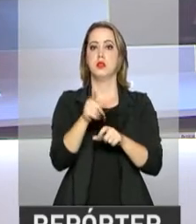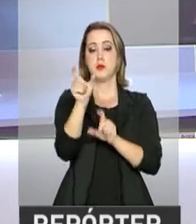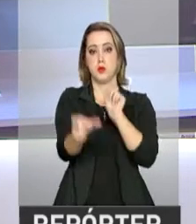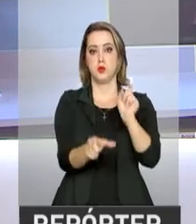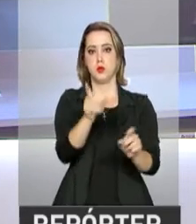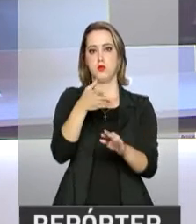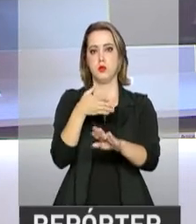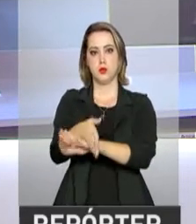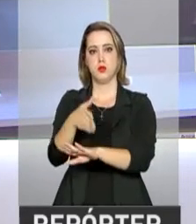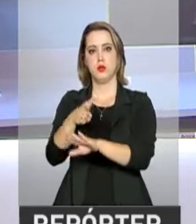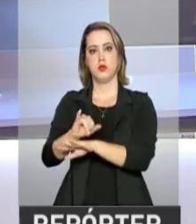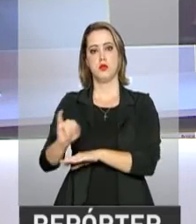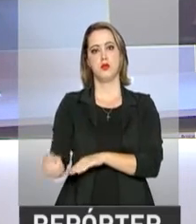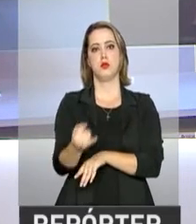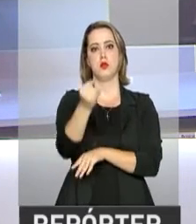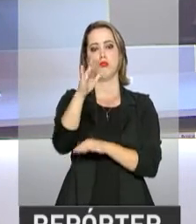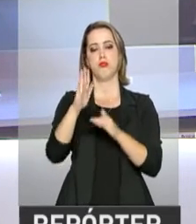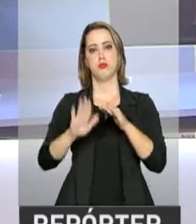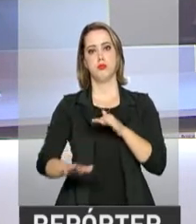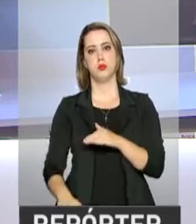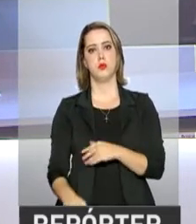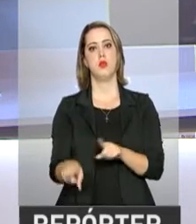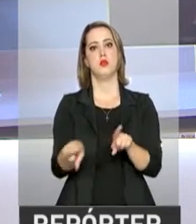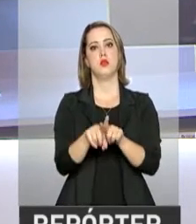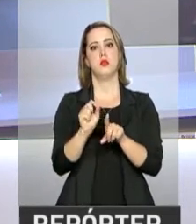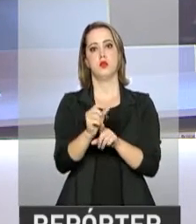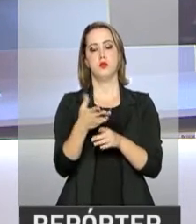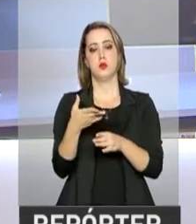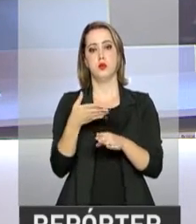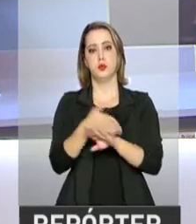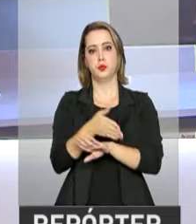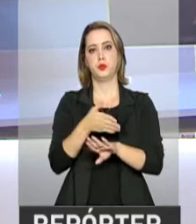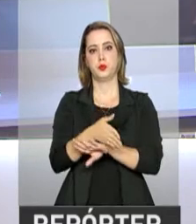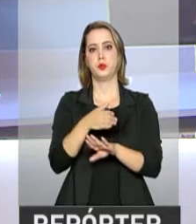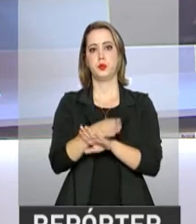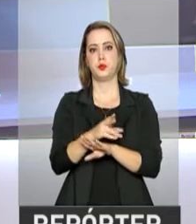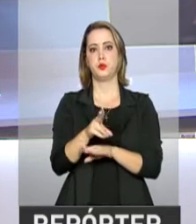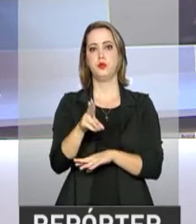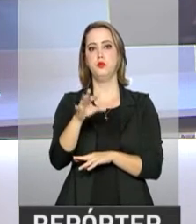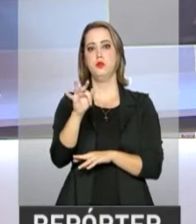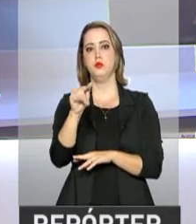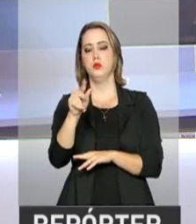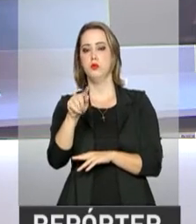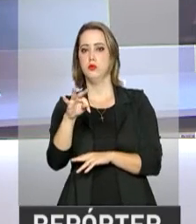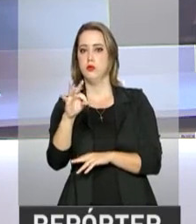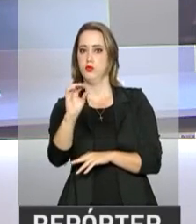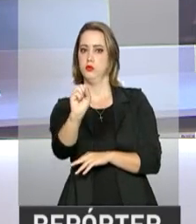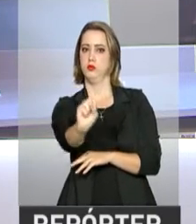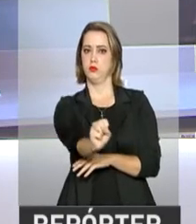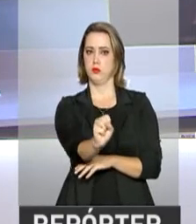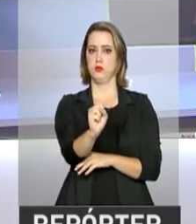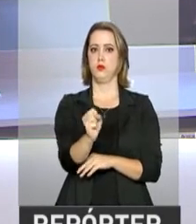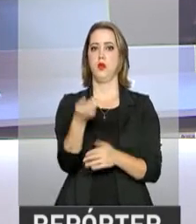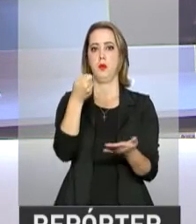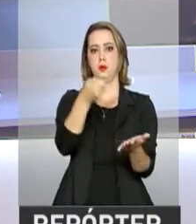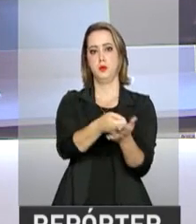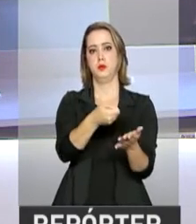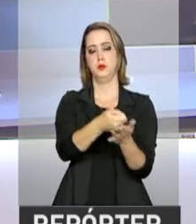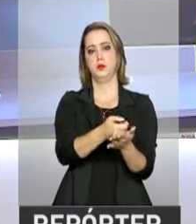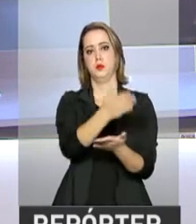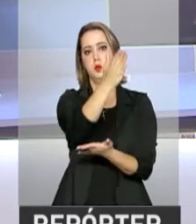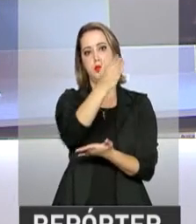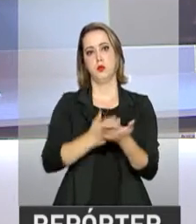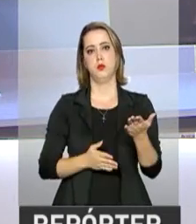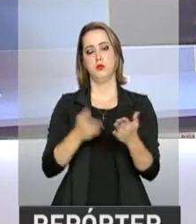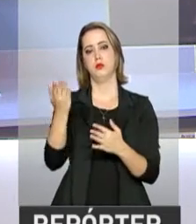acesso a taxas de juros mais baixas e aos recursos de contas vinculadas do fundo de garantia do tempo de serviço para o